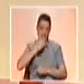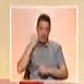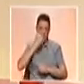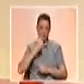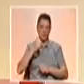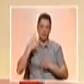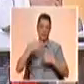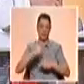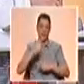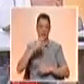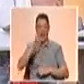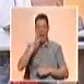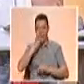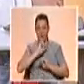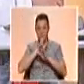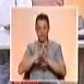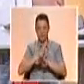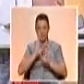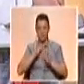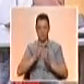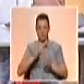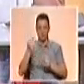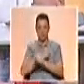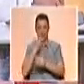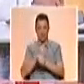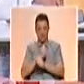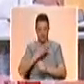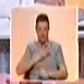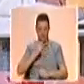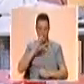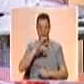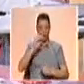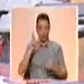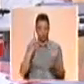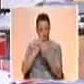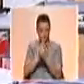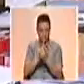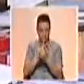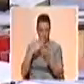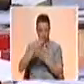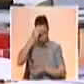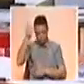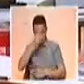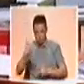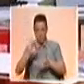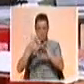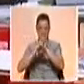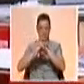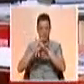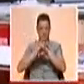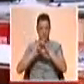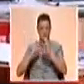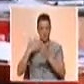água. Portanto, é... Joana, já aqui falámos do trabalho que a DECO tem feito junto dos professores para os sensibilizar no sentido